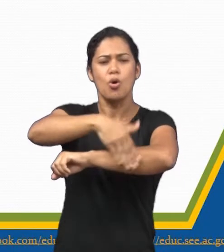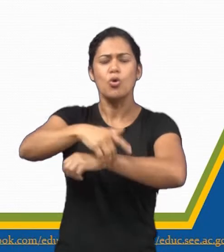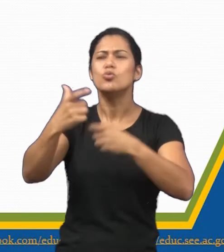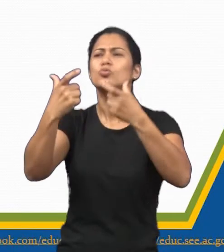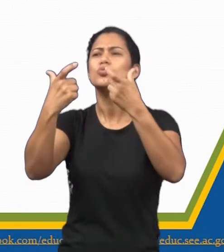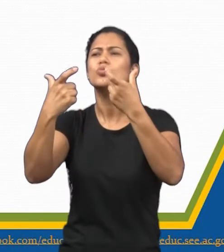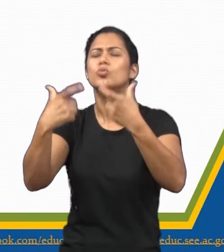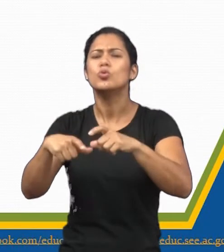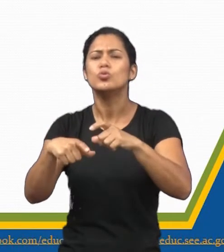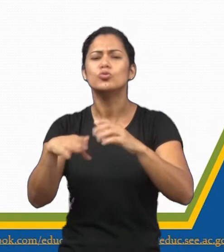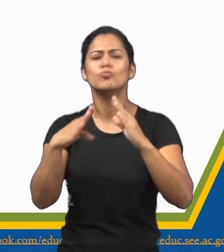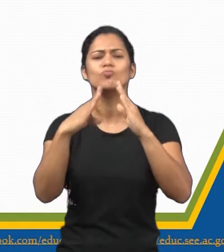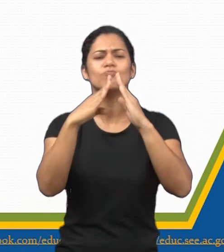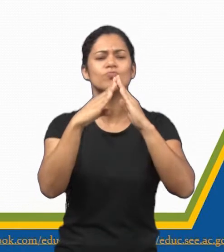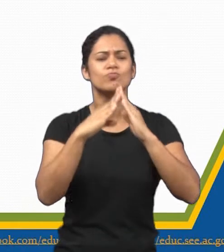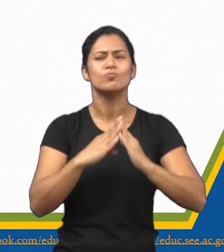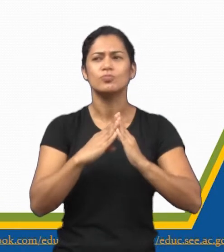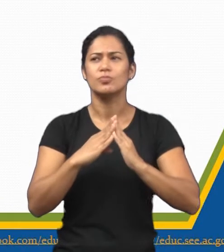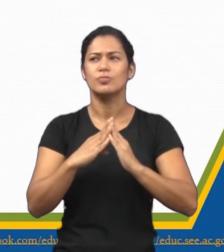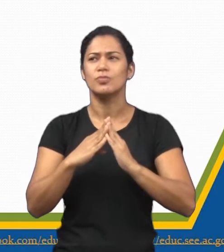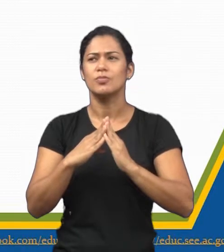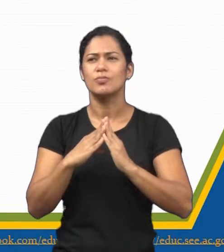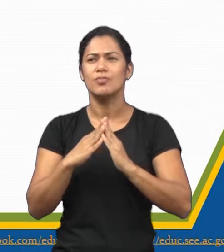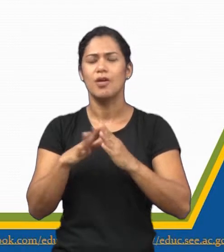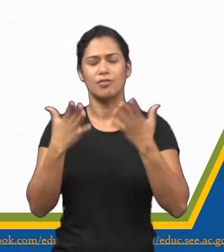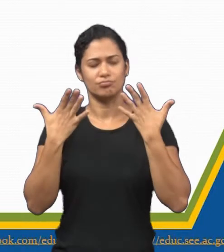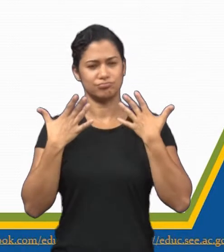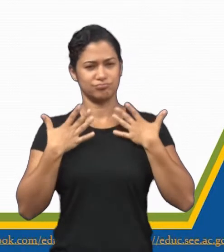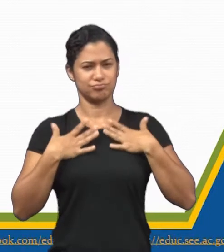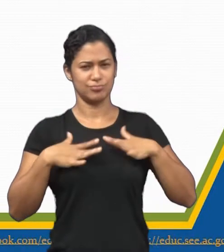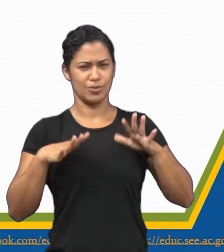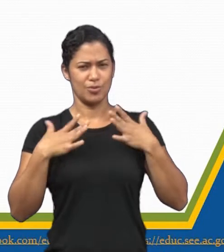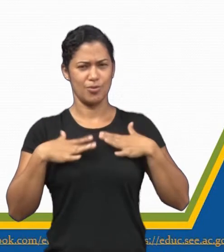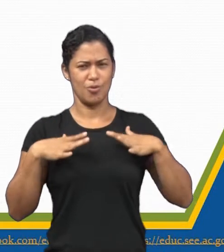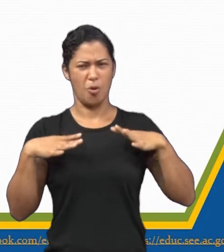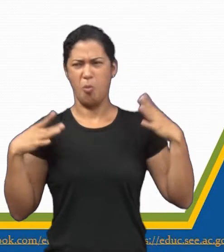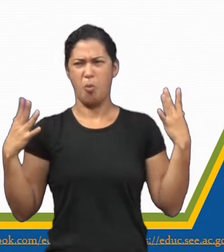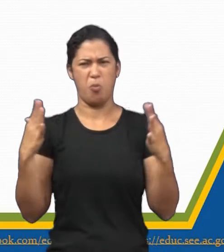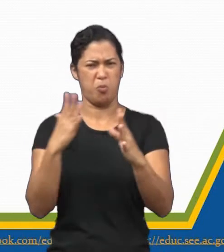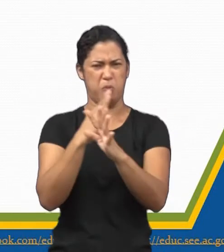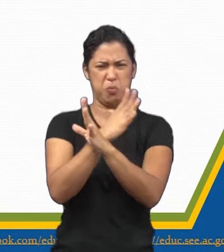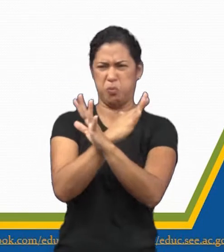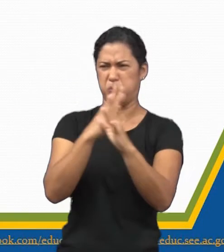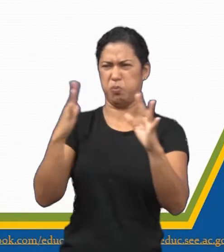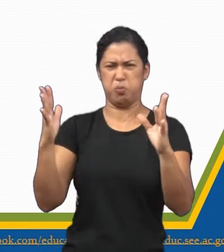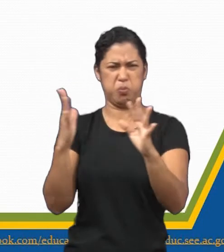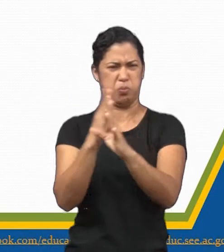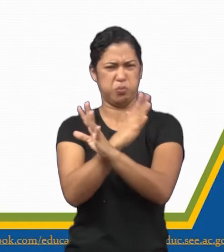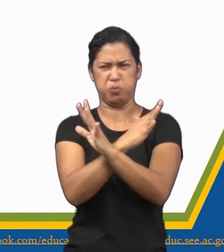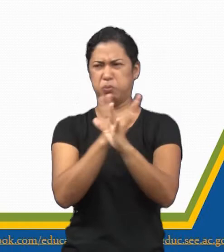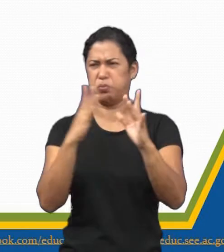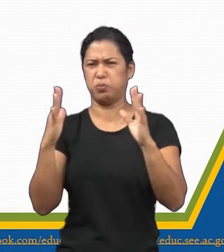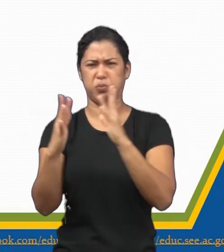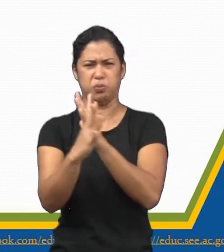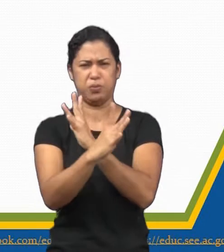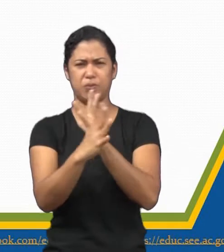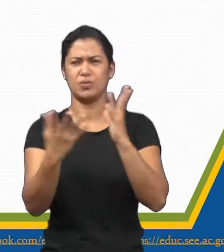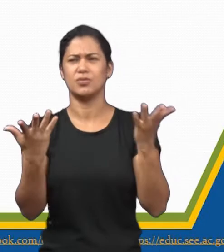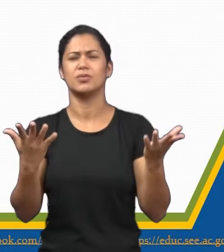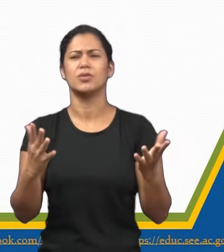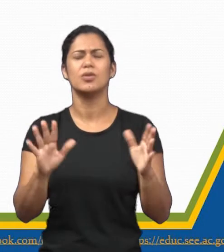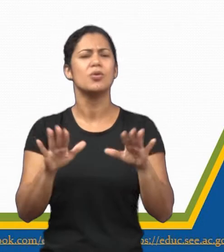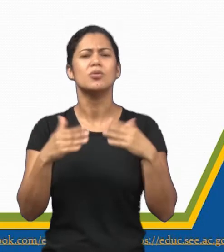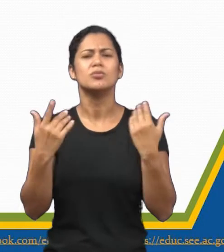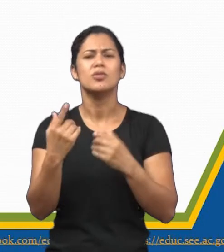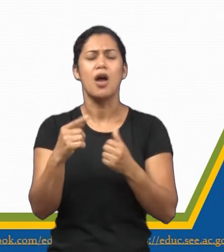você mora, leia aí comigo, é tranquila ou movimentada? A rua onde você mora, na